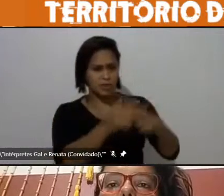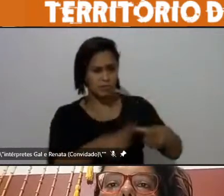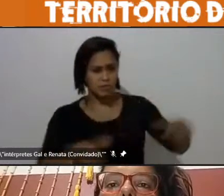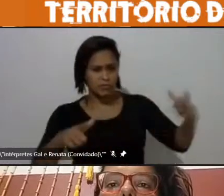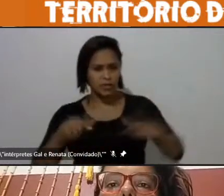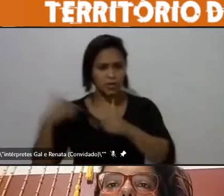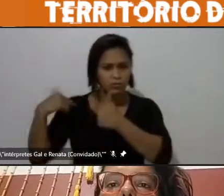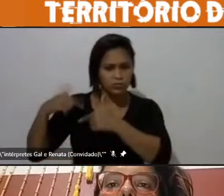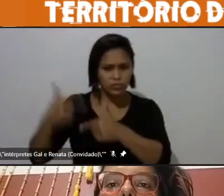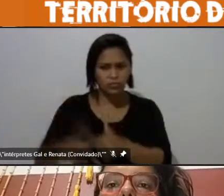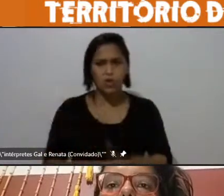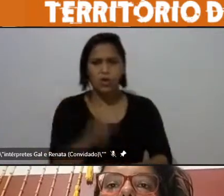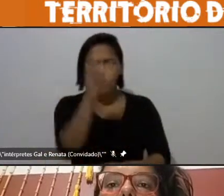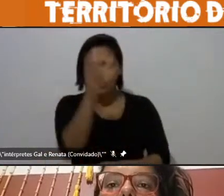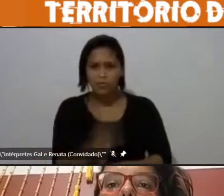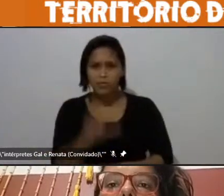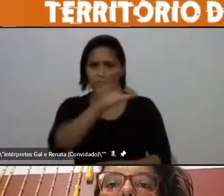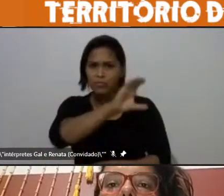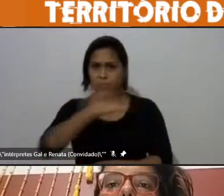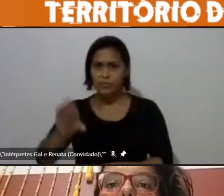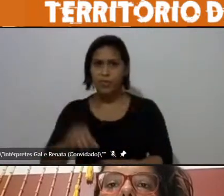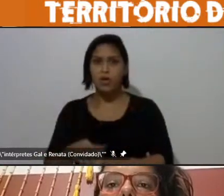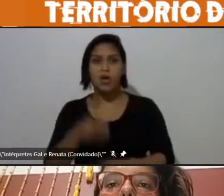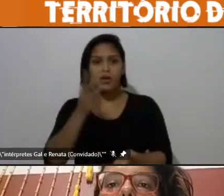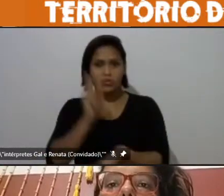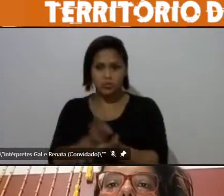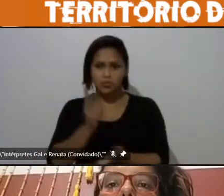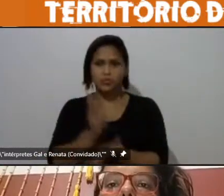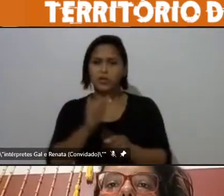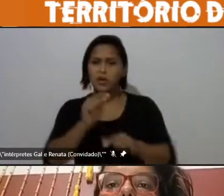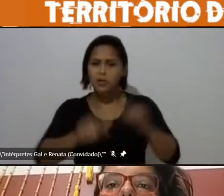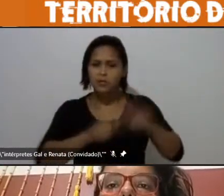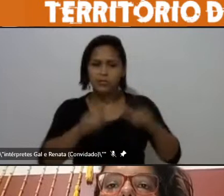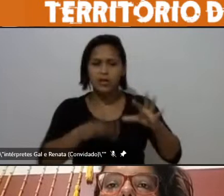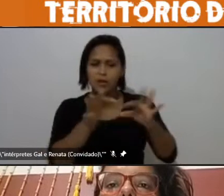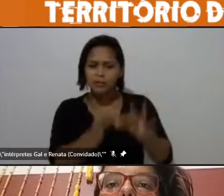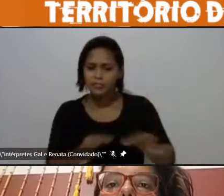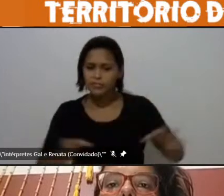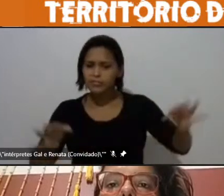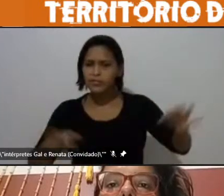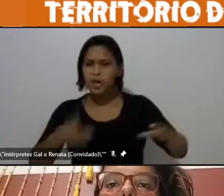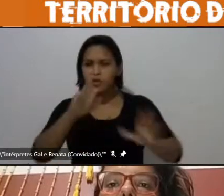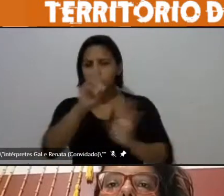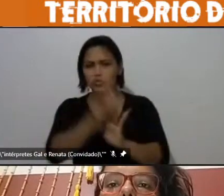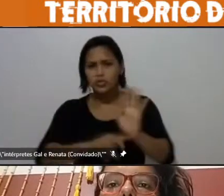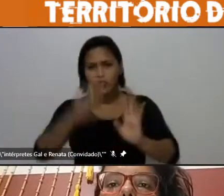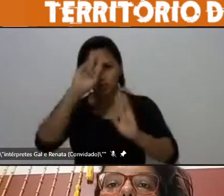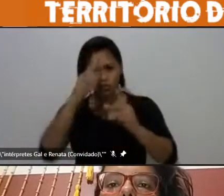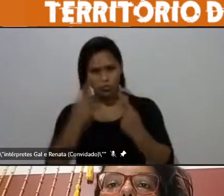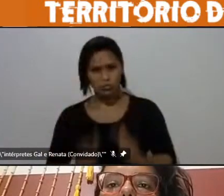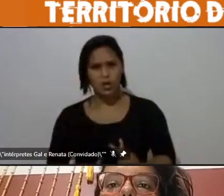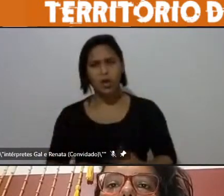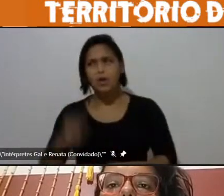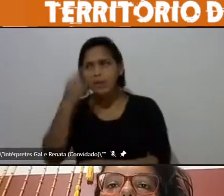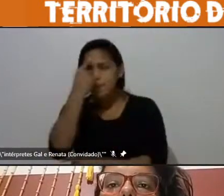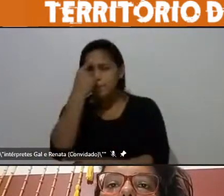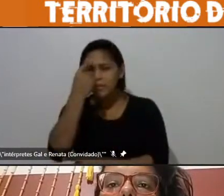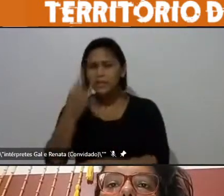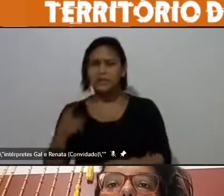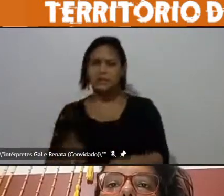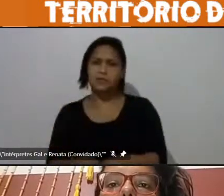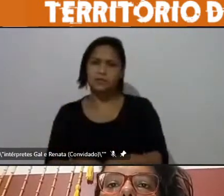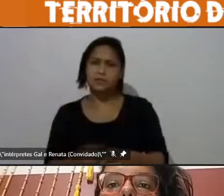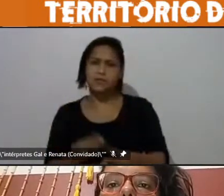processo histórico de como a Igreja Católica acabou atuando com uma dimensão, né, dos direitos humanos, ou de pensar